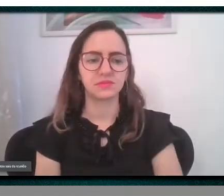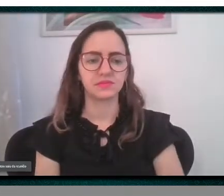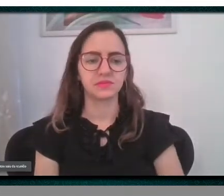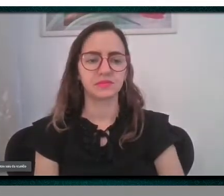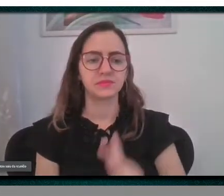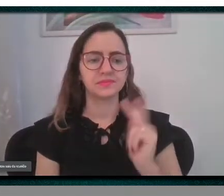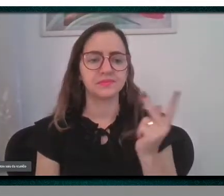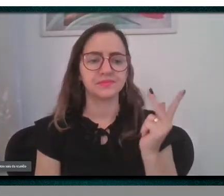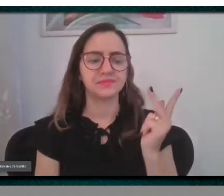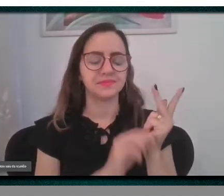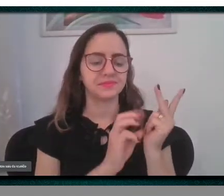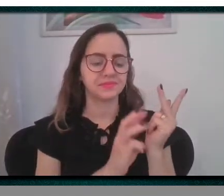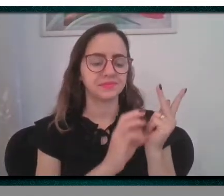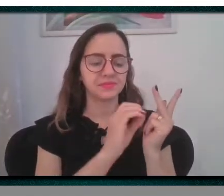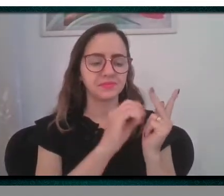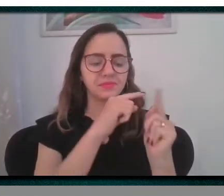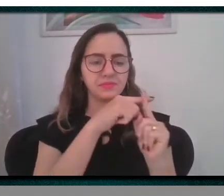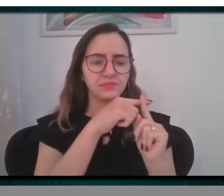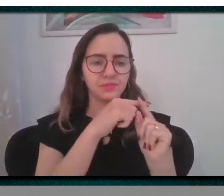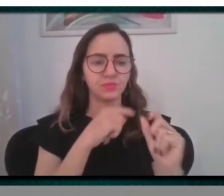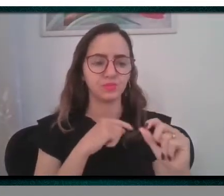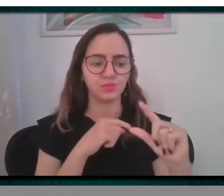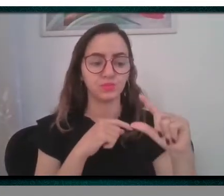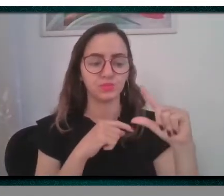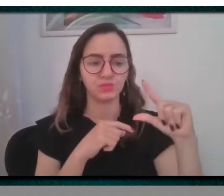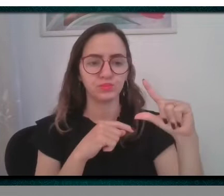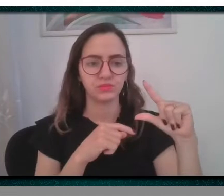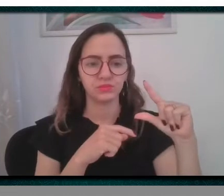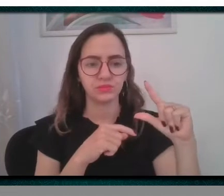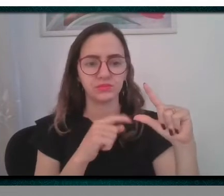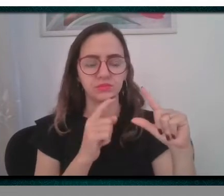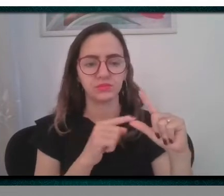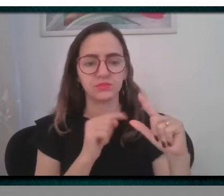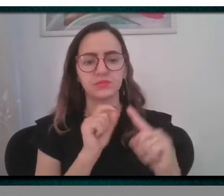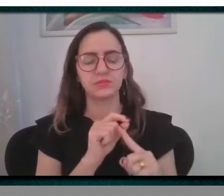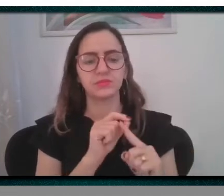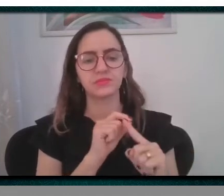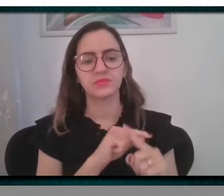água, aqui eu vou ter uma solução